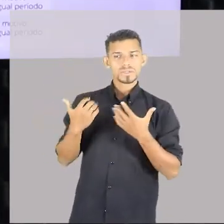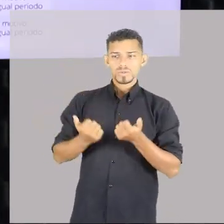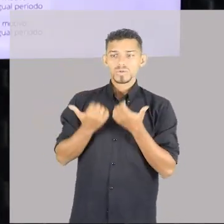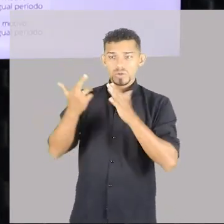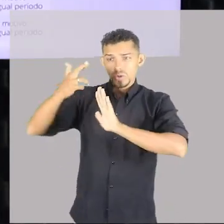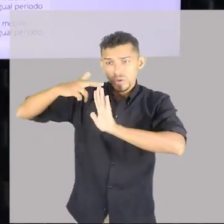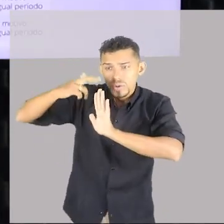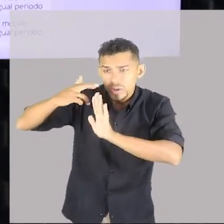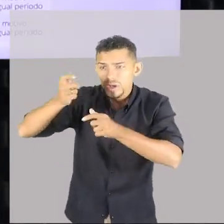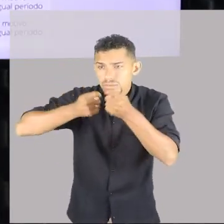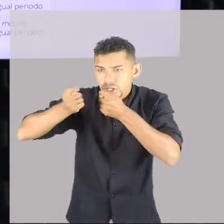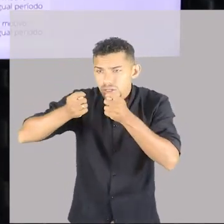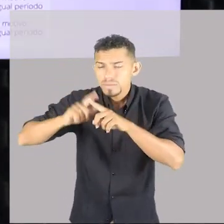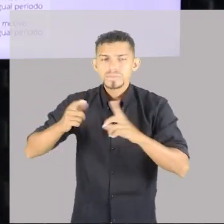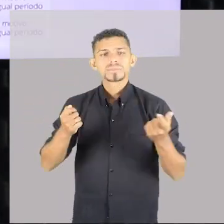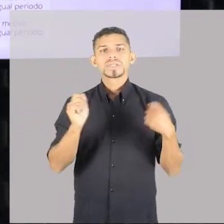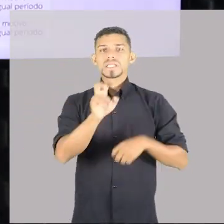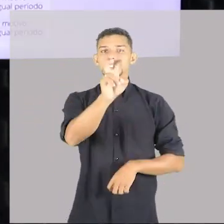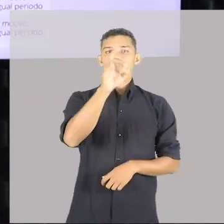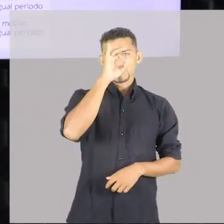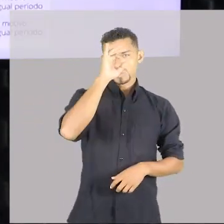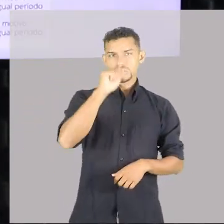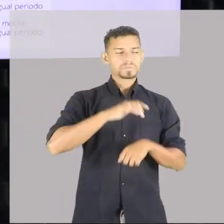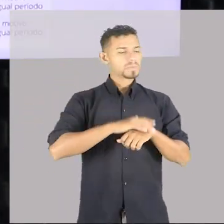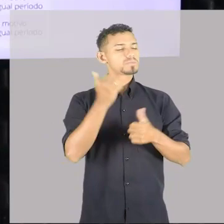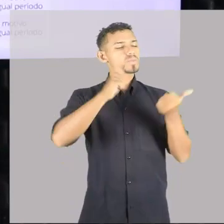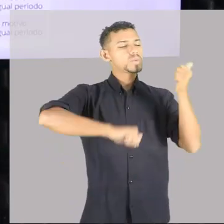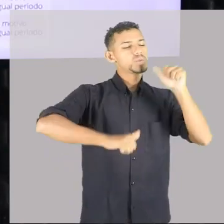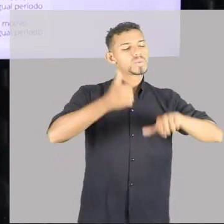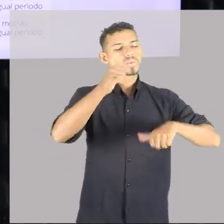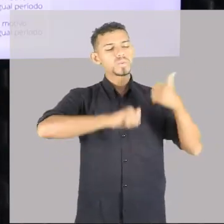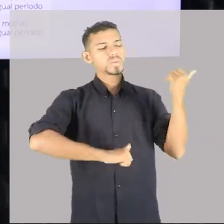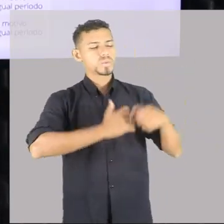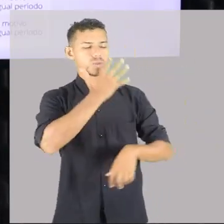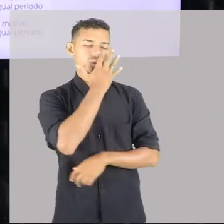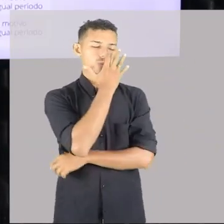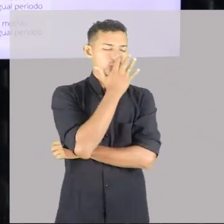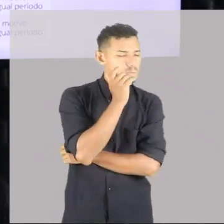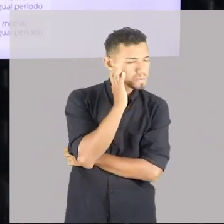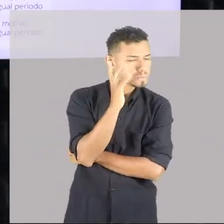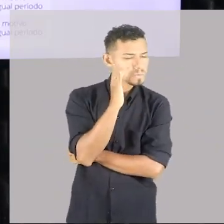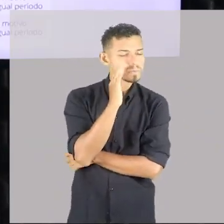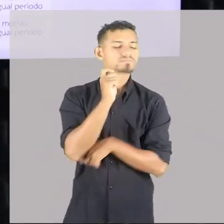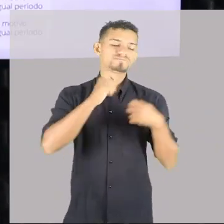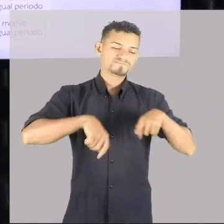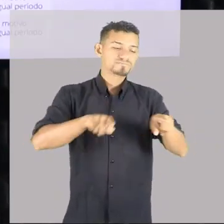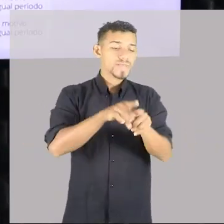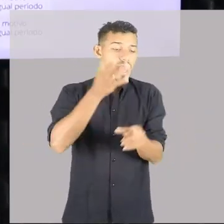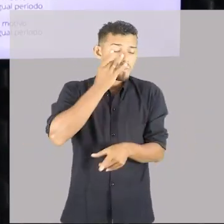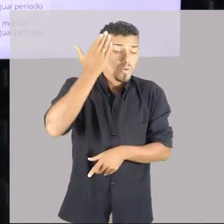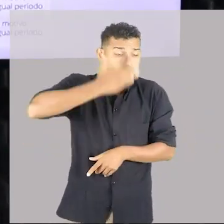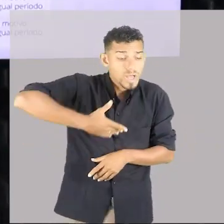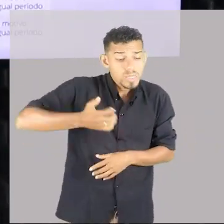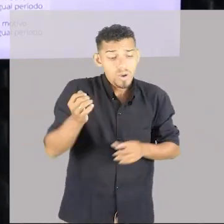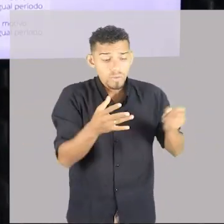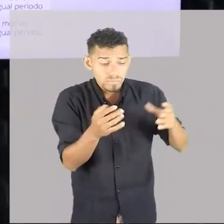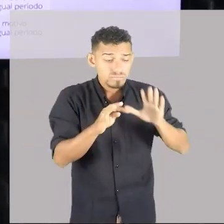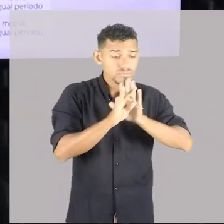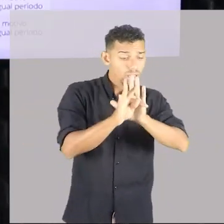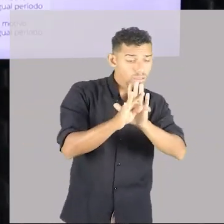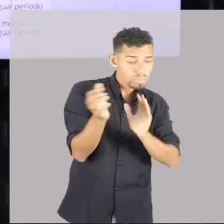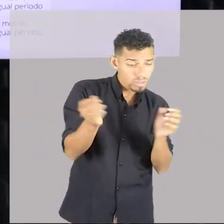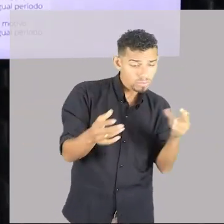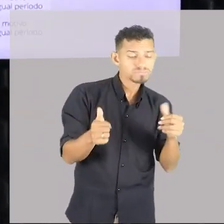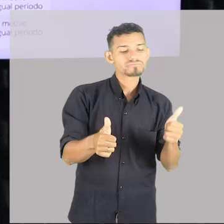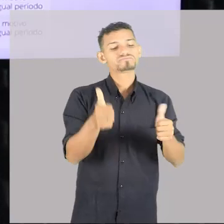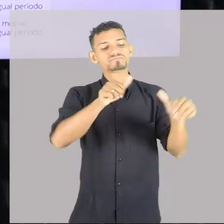recurso administrativo, a autoridade tem 5 dias para analisar e reconsiderar eventualmente aquela decisão. A